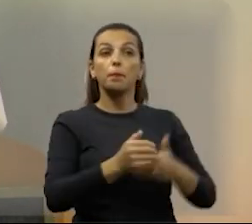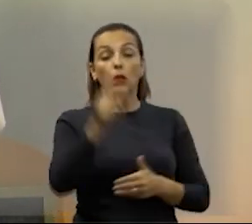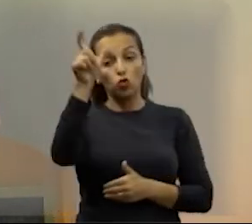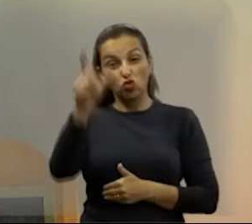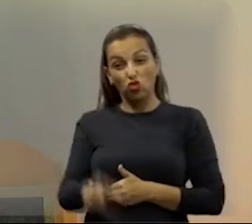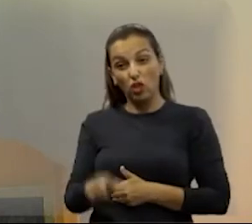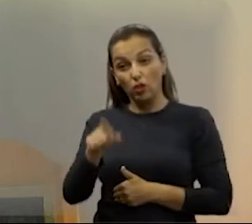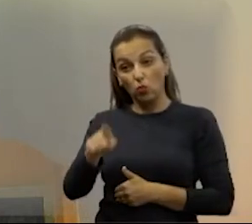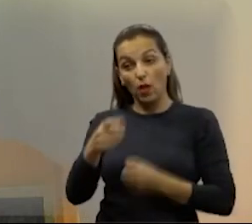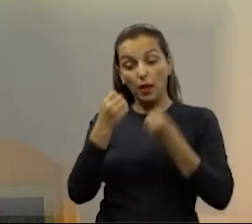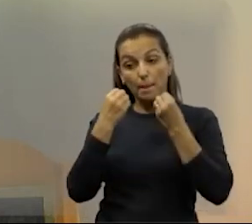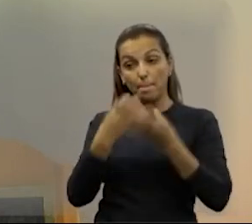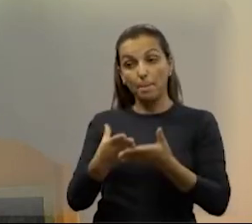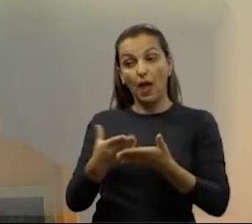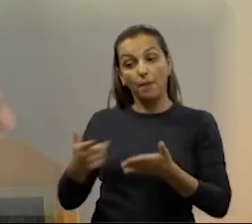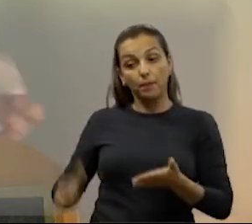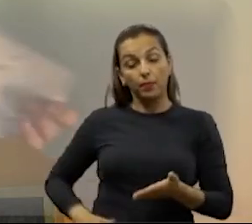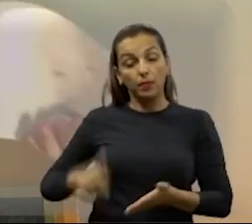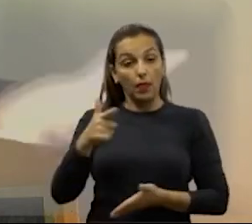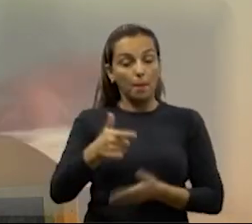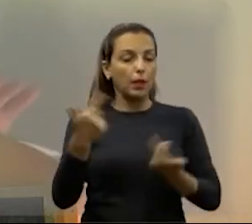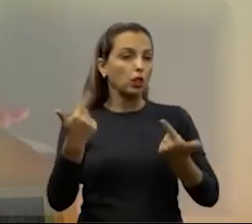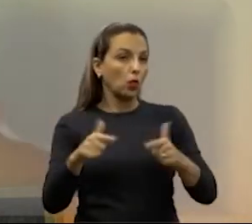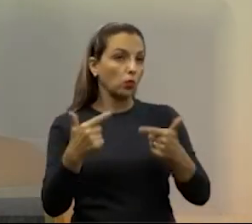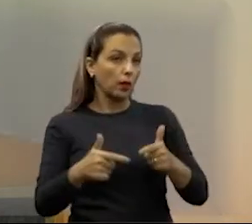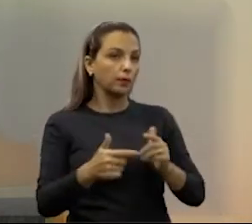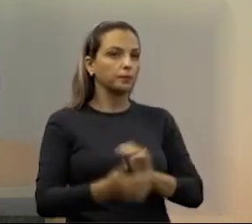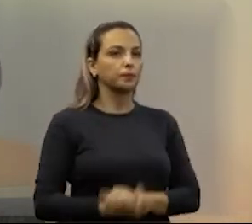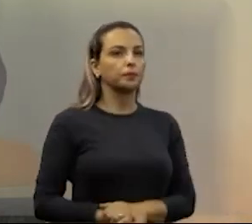refém. Quem quiser escolher.